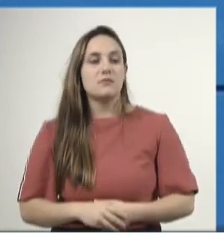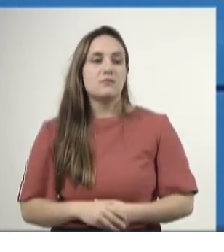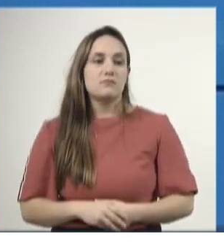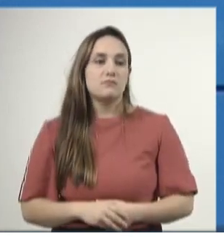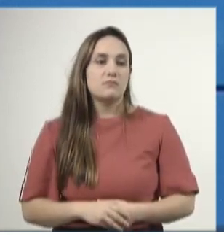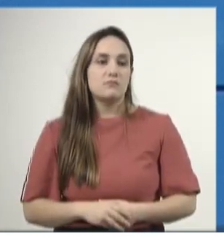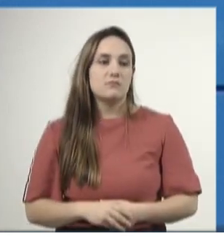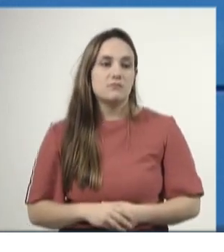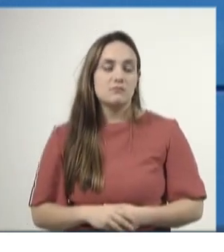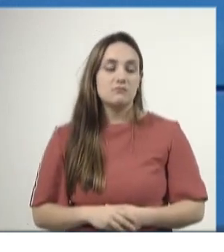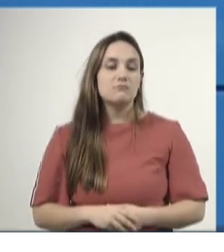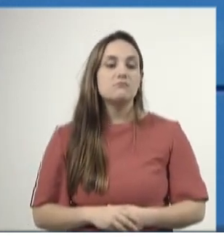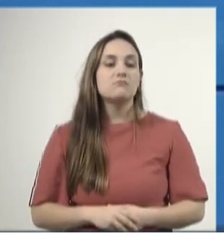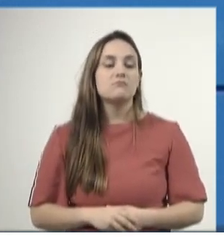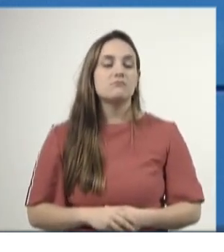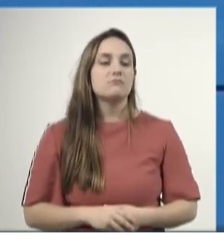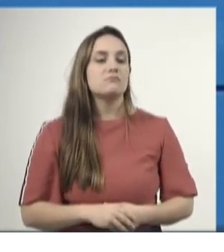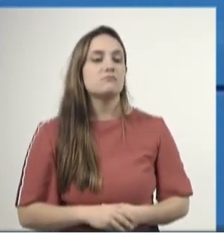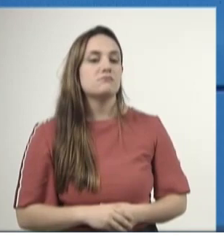Pessoas que estão ali